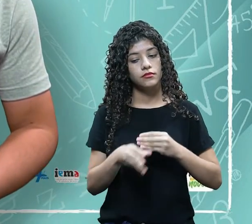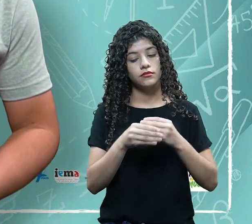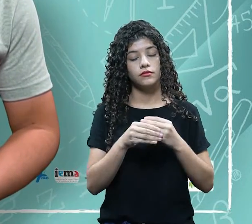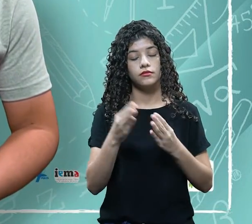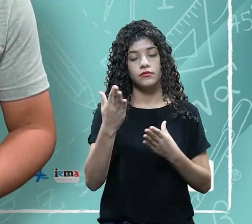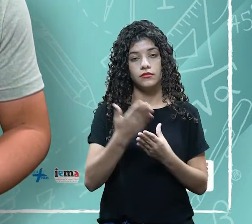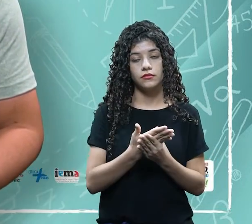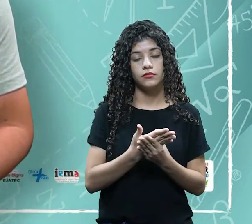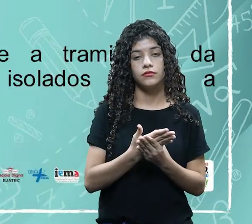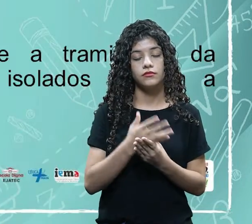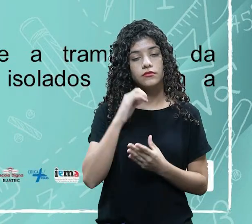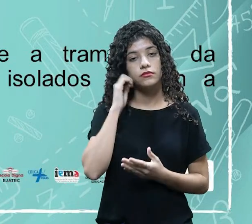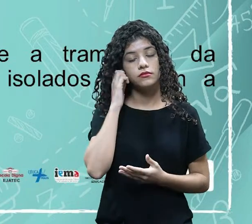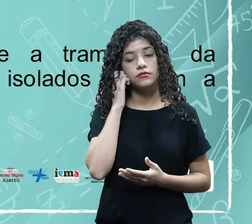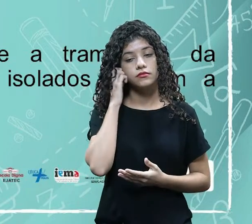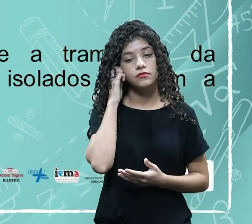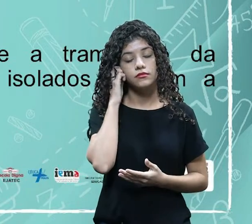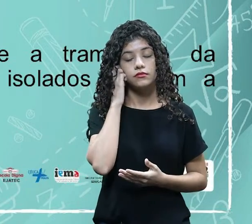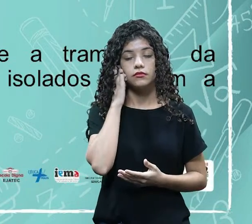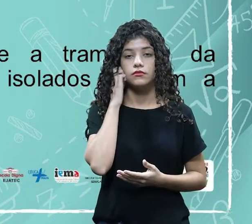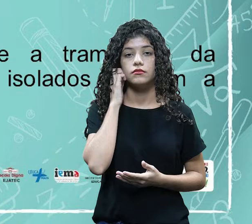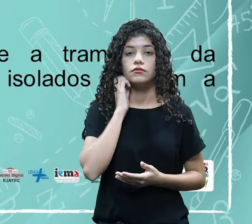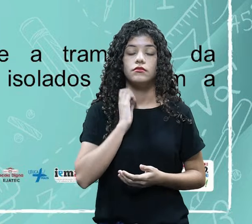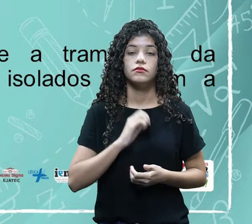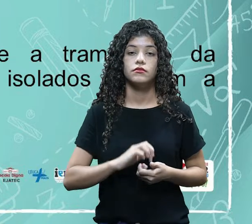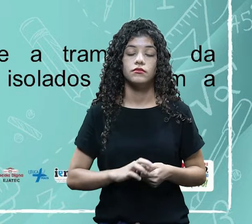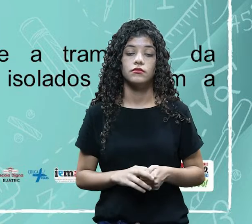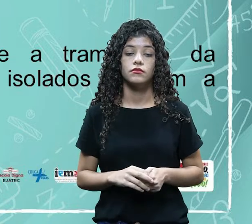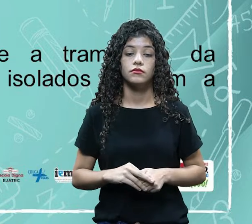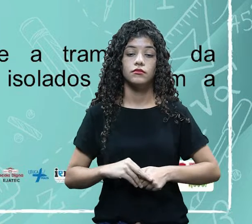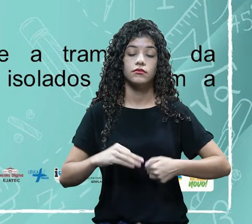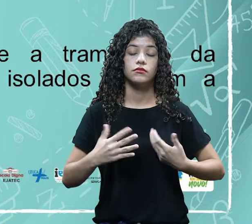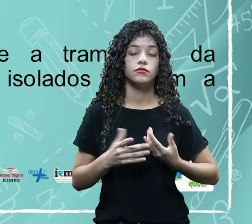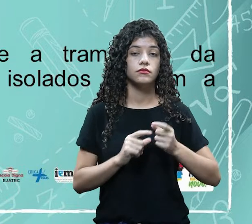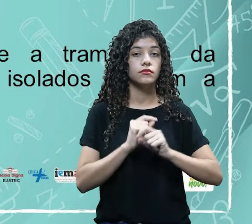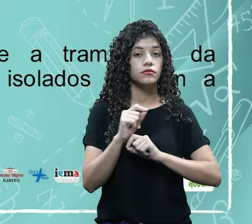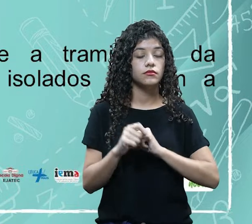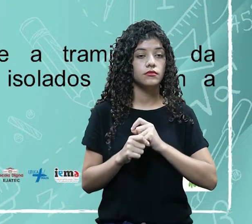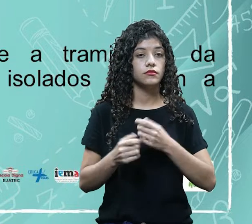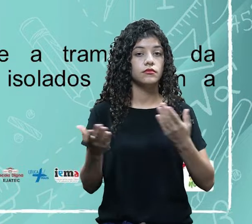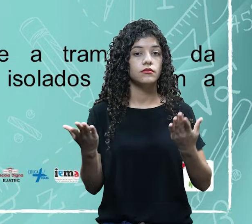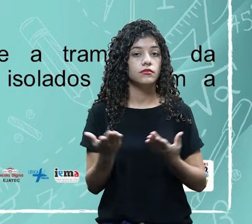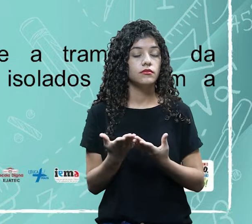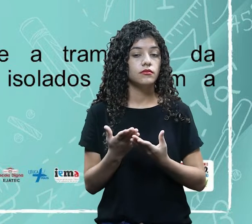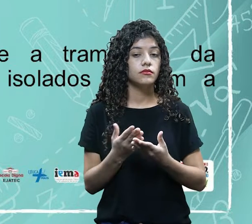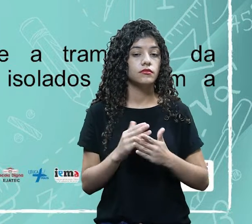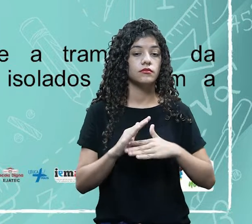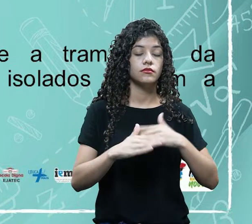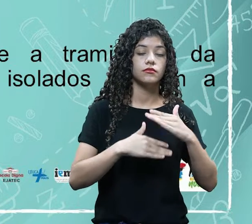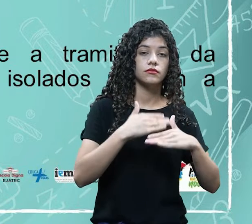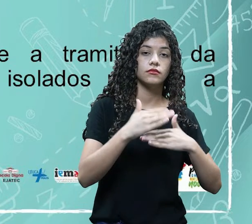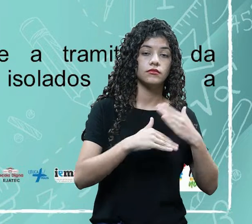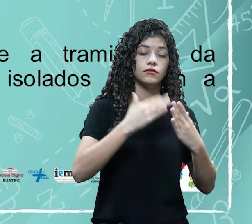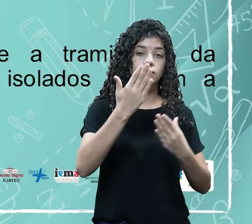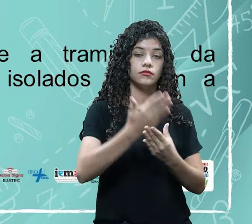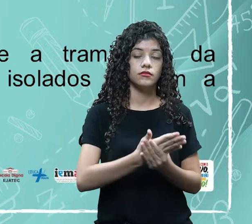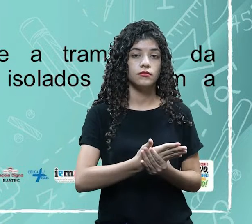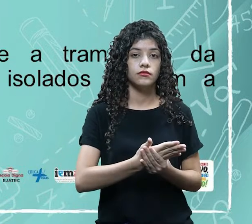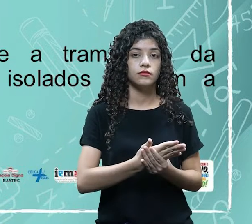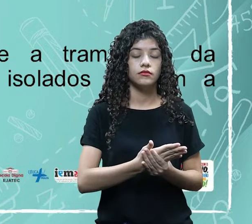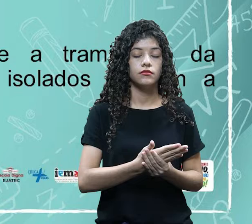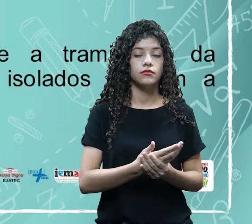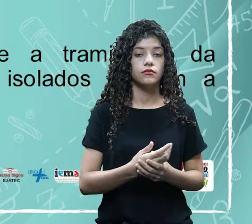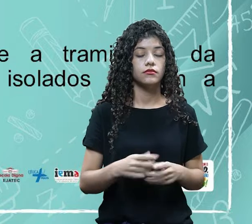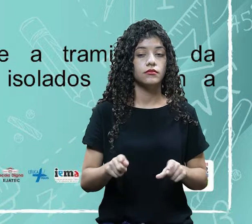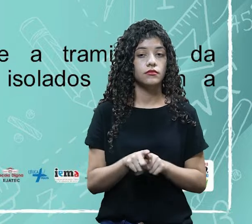a um processo, tá bom? Então, sim, a autuação é feita em processos, né? A